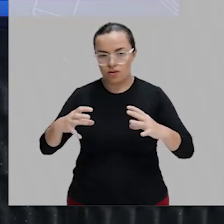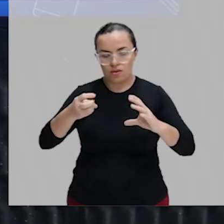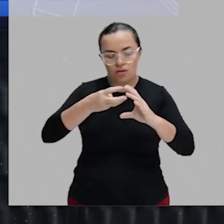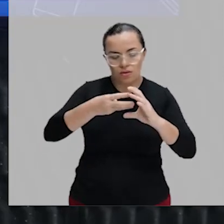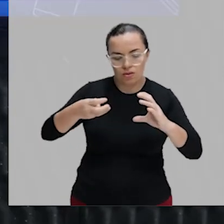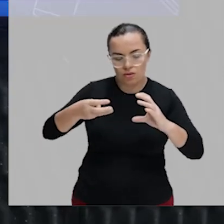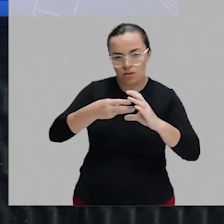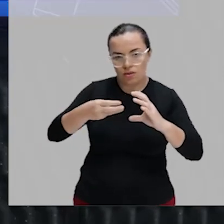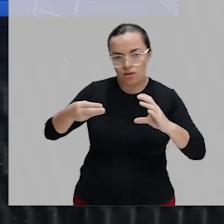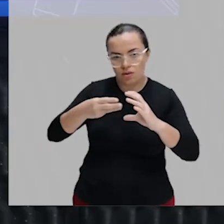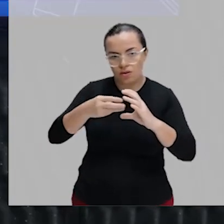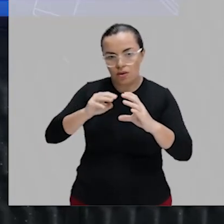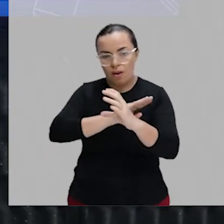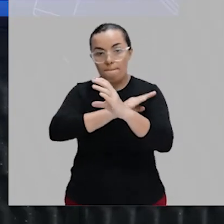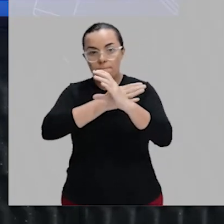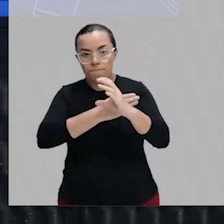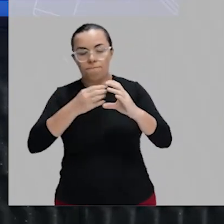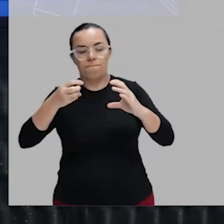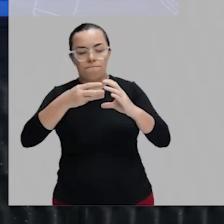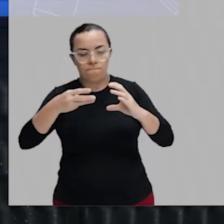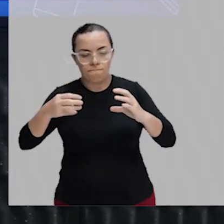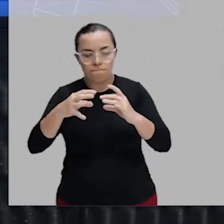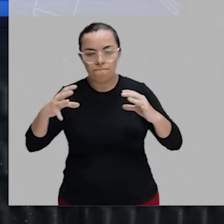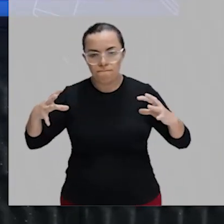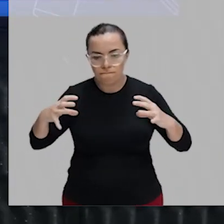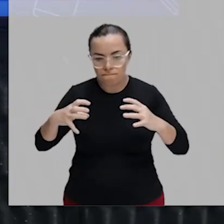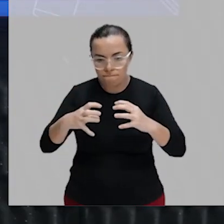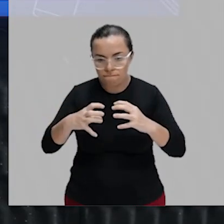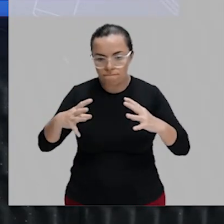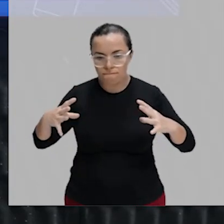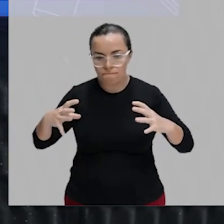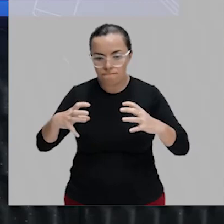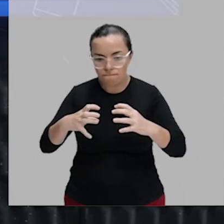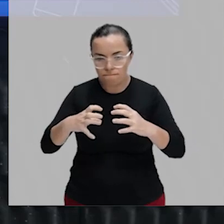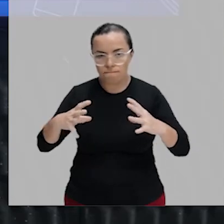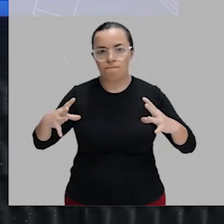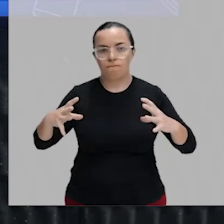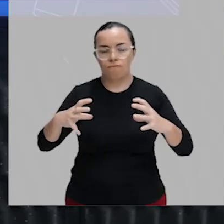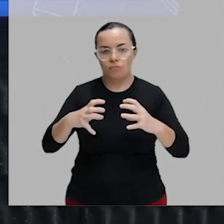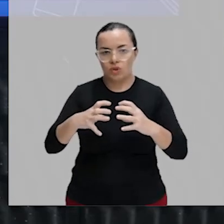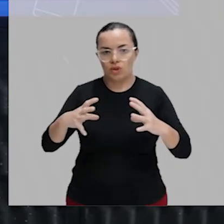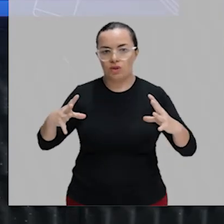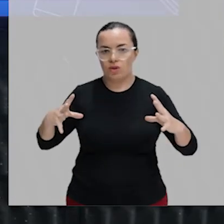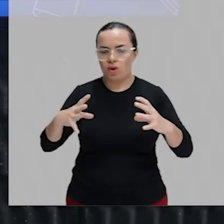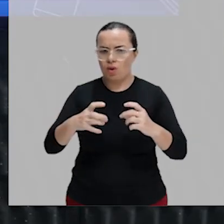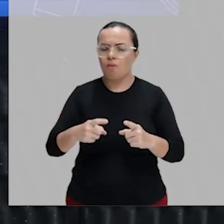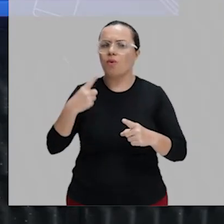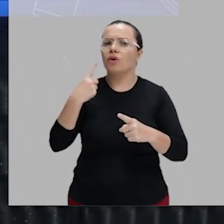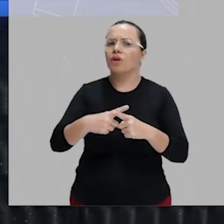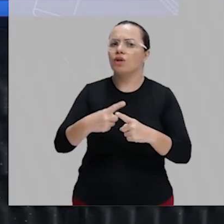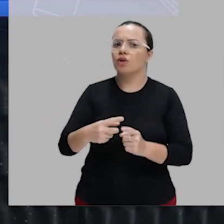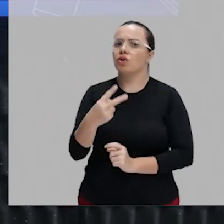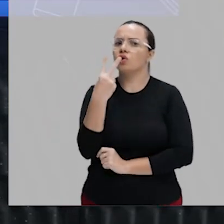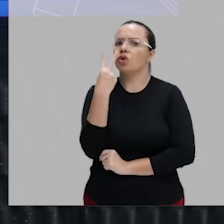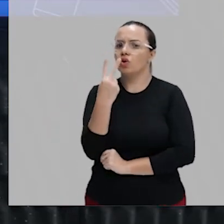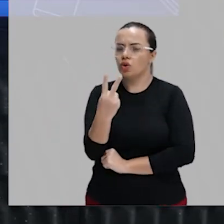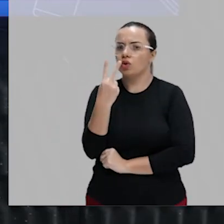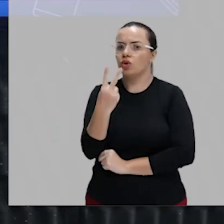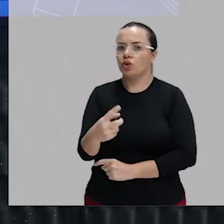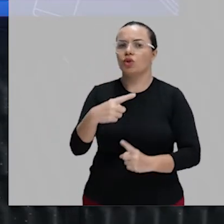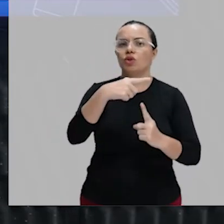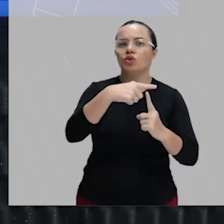elas só promovem esse movimento, né, por causa da ação de dois tipos de proteínas do